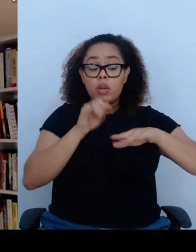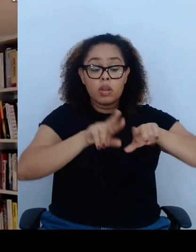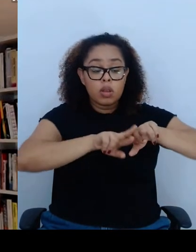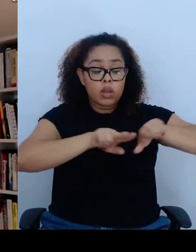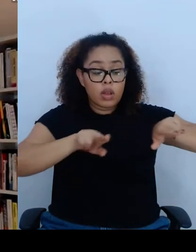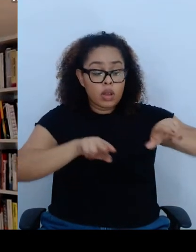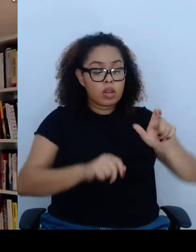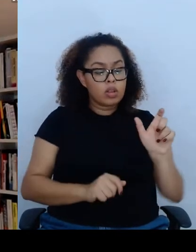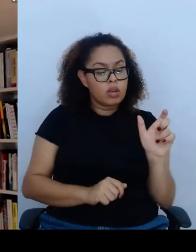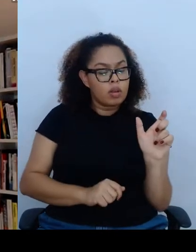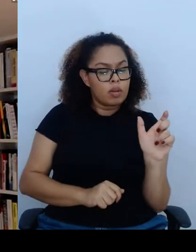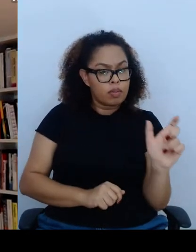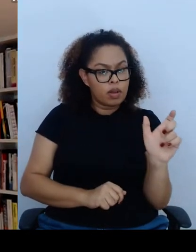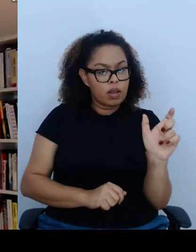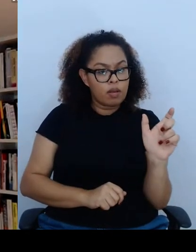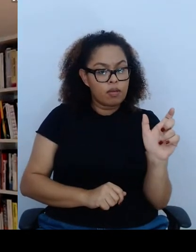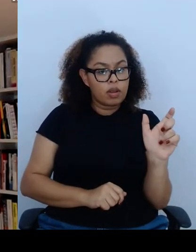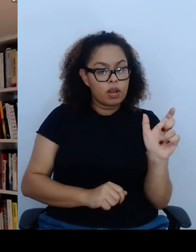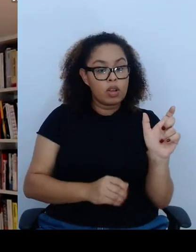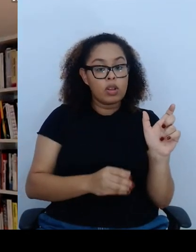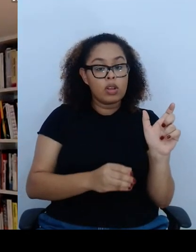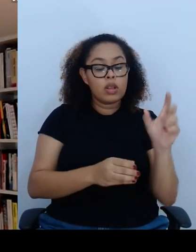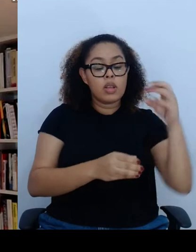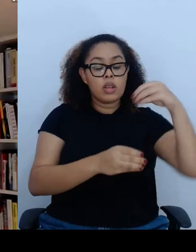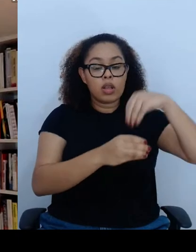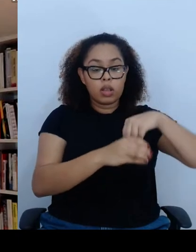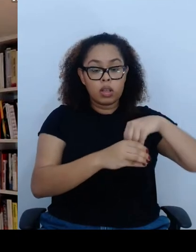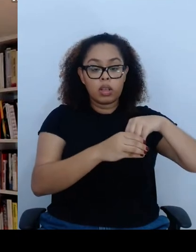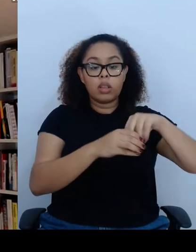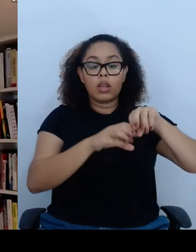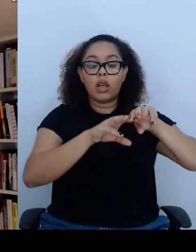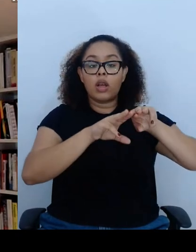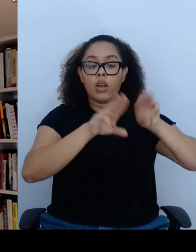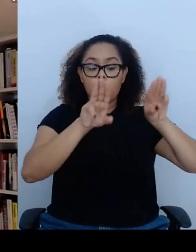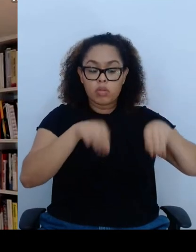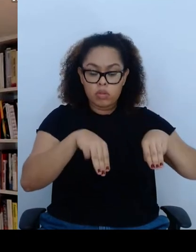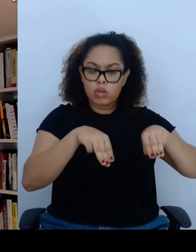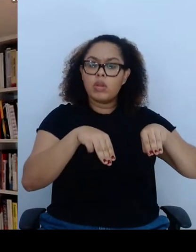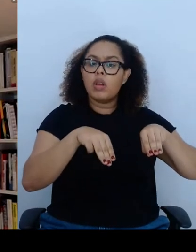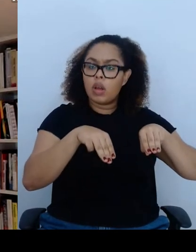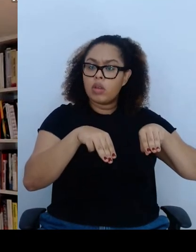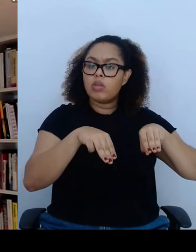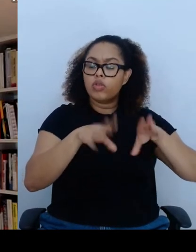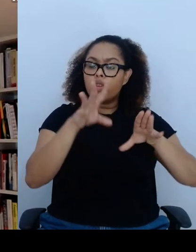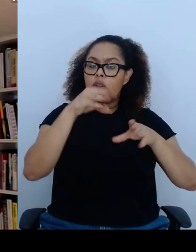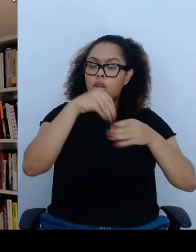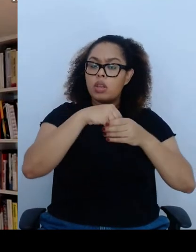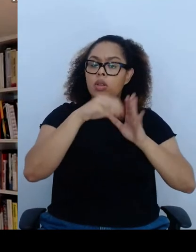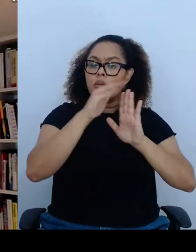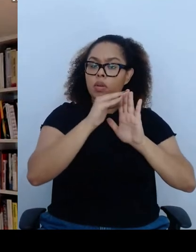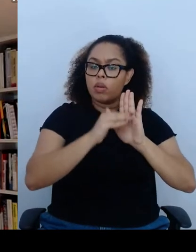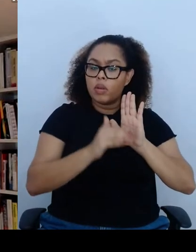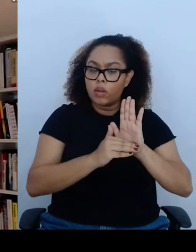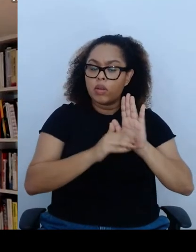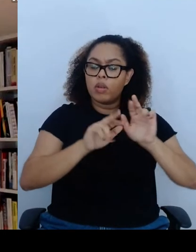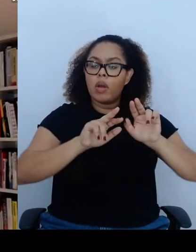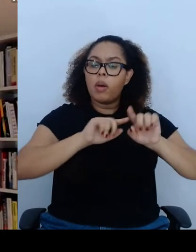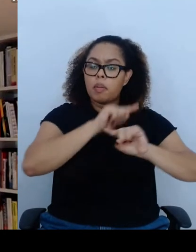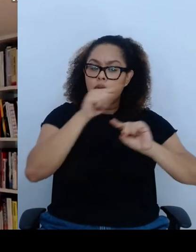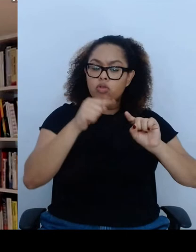em nossa própria missão do museu que se define como usam diversos inclusive plural já na primeira linha da nossa missão